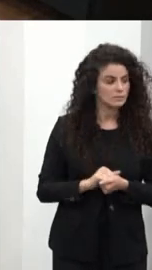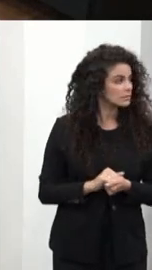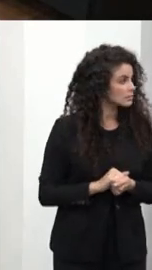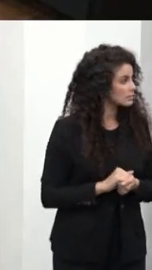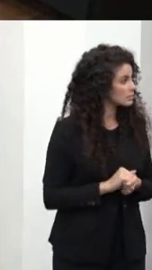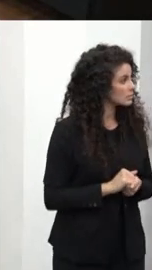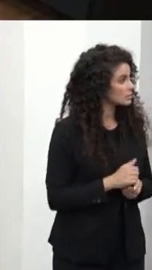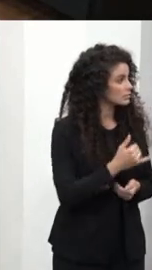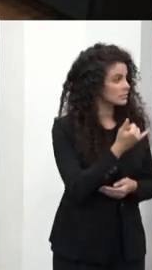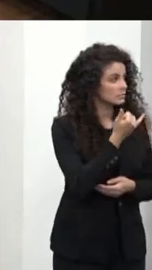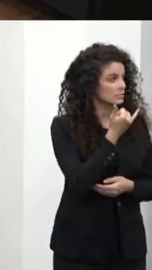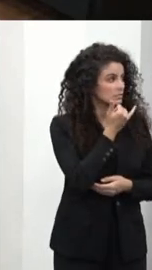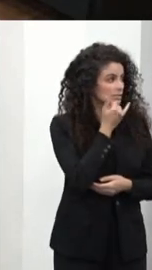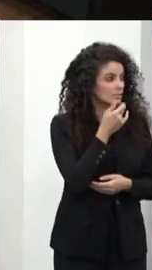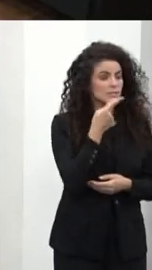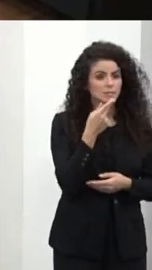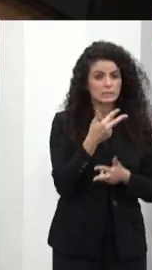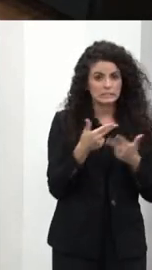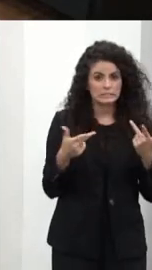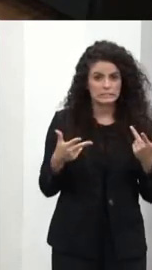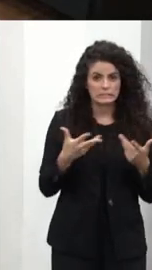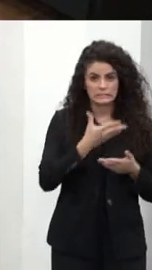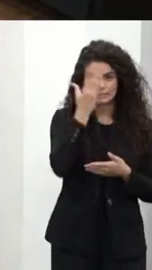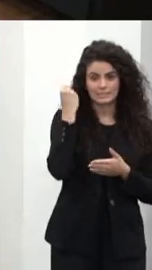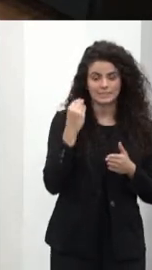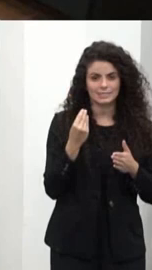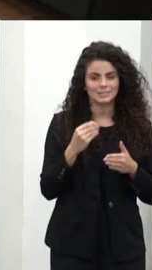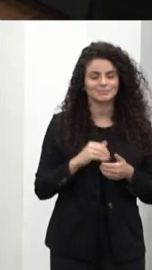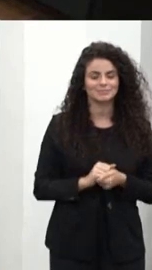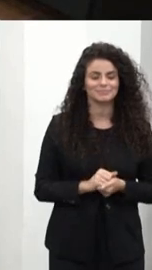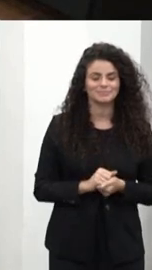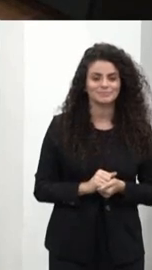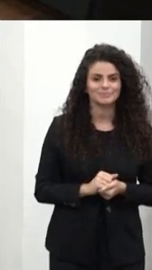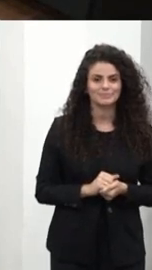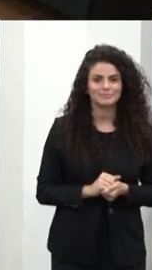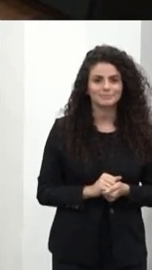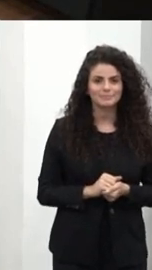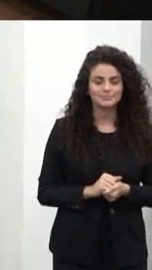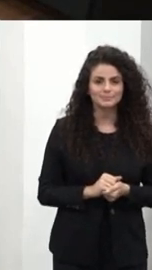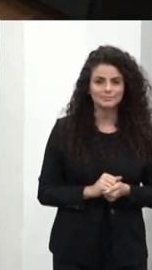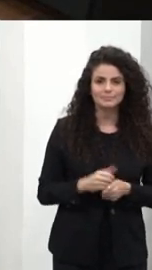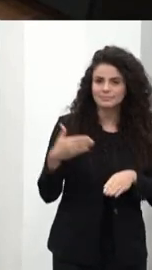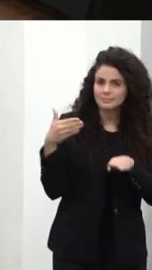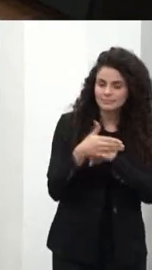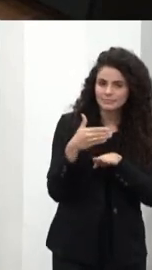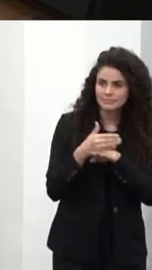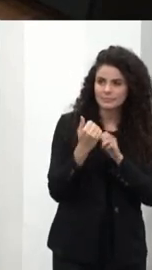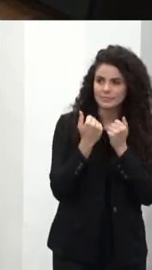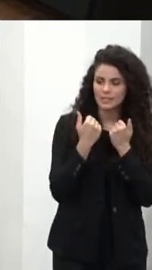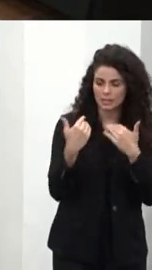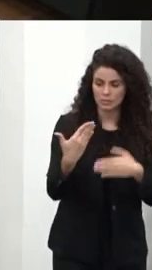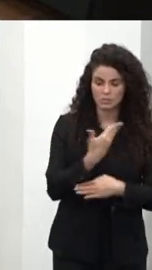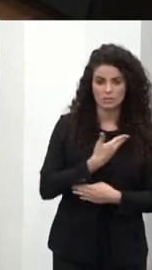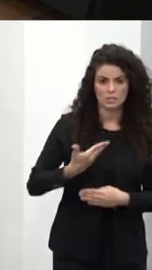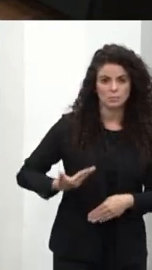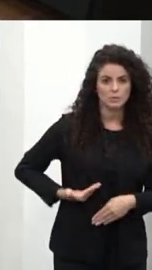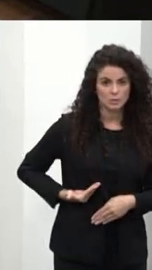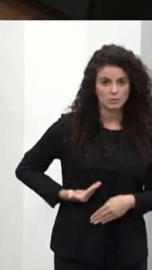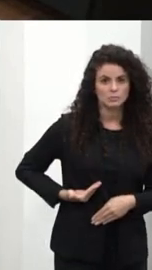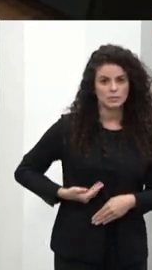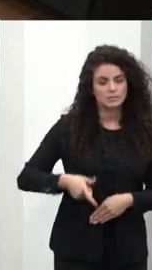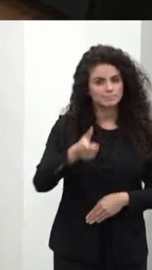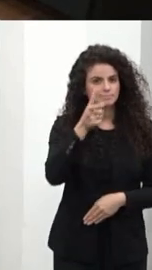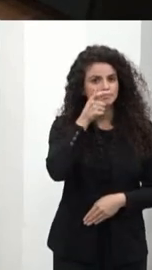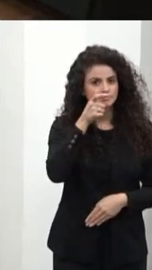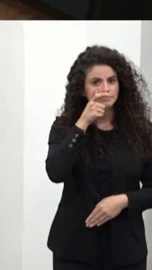falar uma coisinha que eu esqueci é às vezes a gente escuta bastante ou participando de algumas audiências públicas que eu assisti